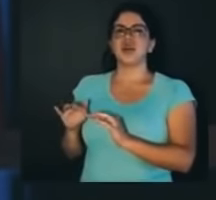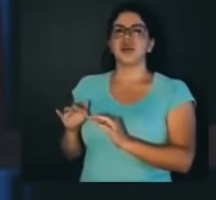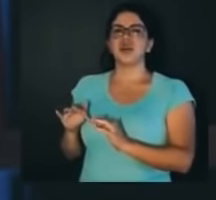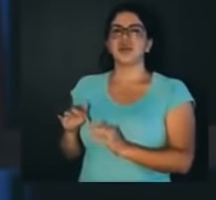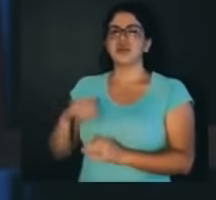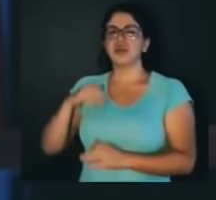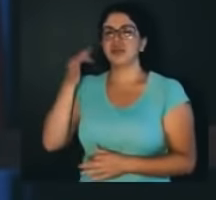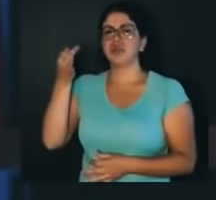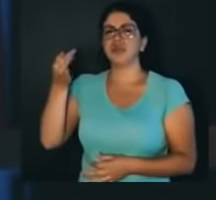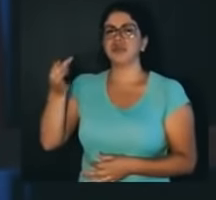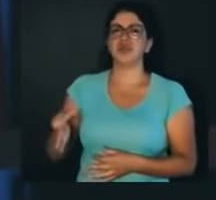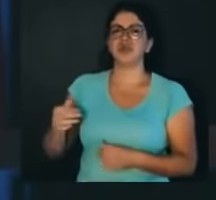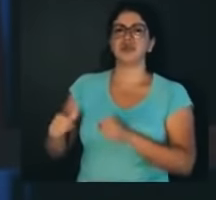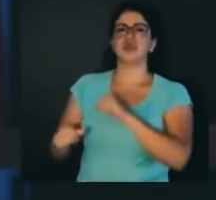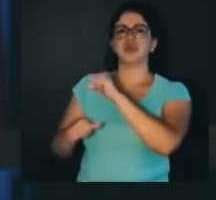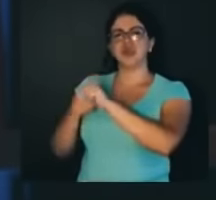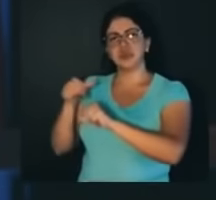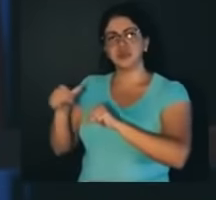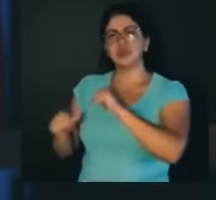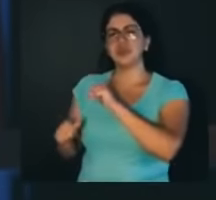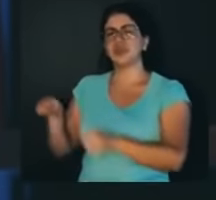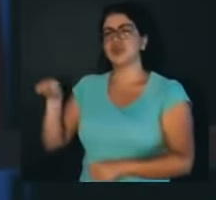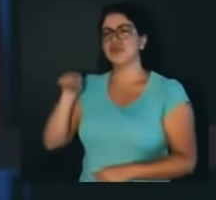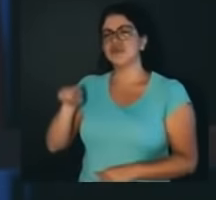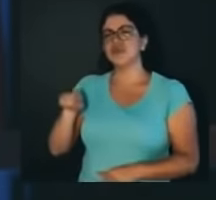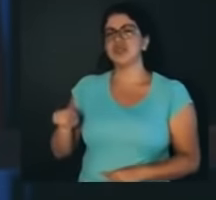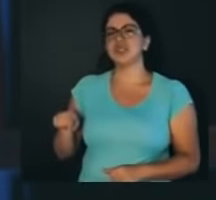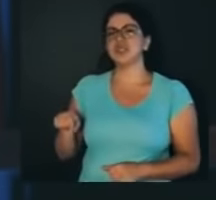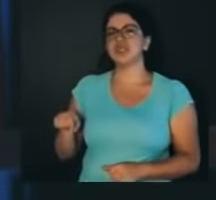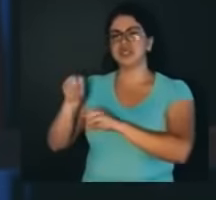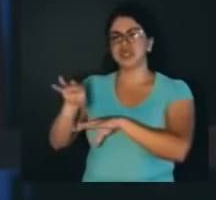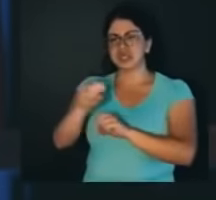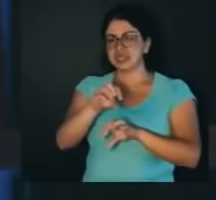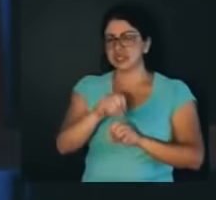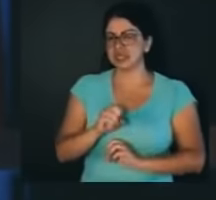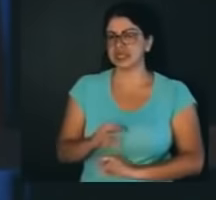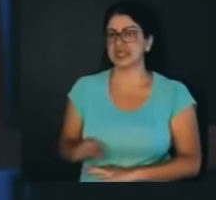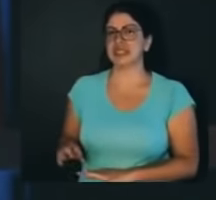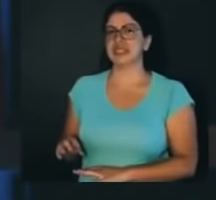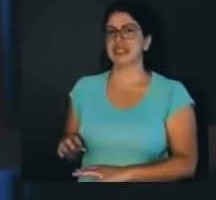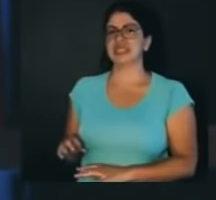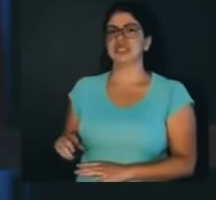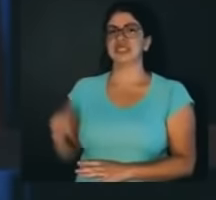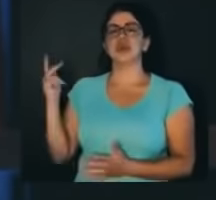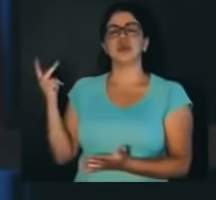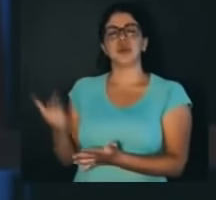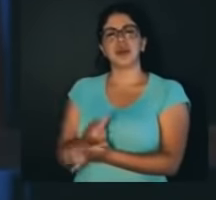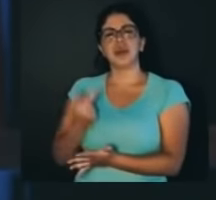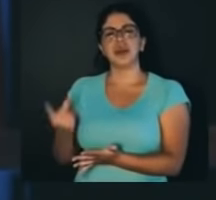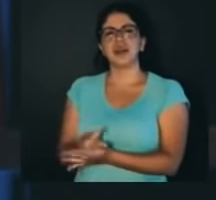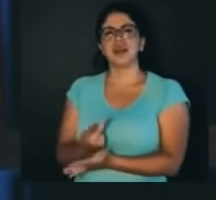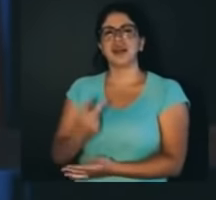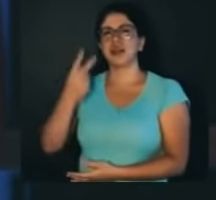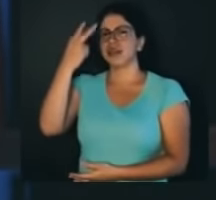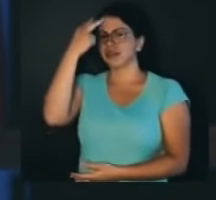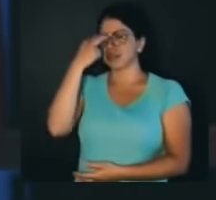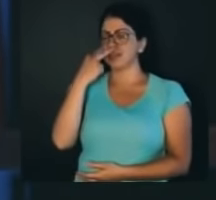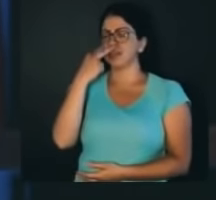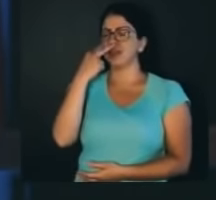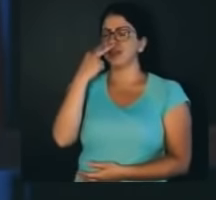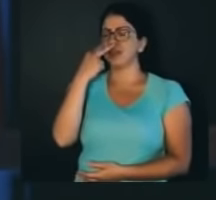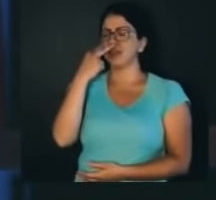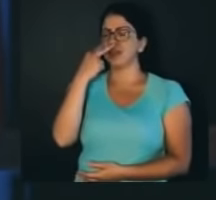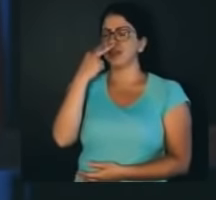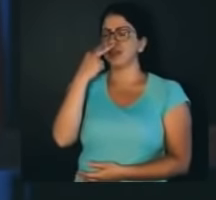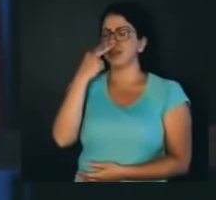outros cegos. Ora, se um cego guia outro cego, cairão ambos no buraco. Então, ele